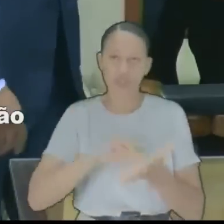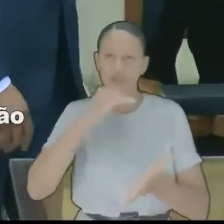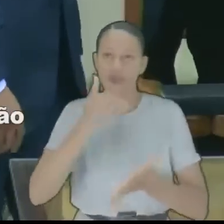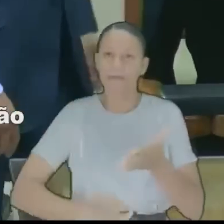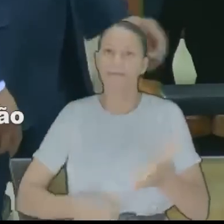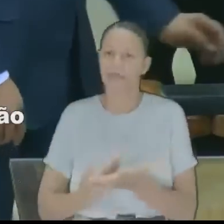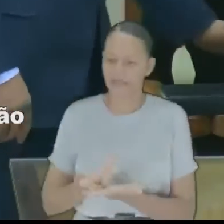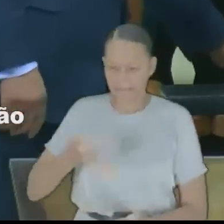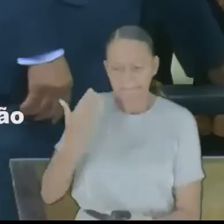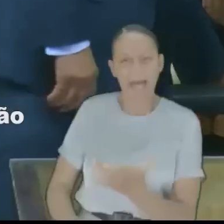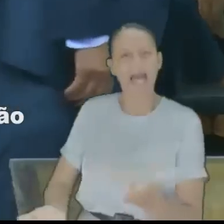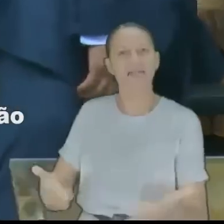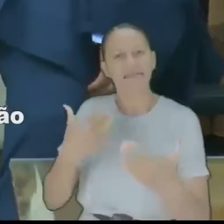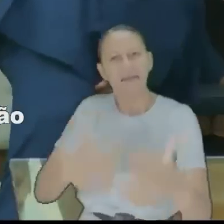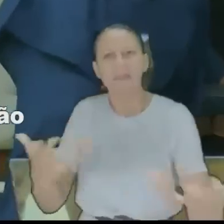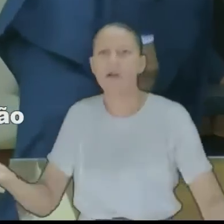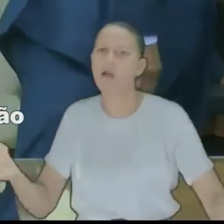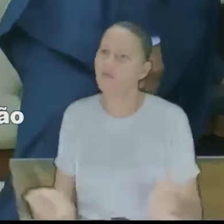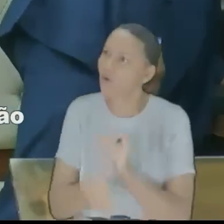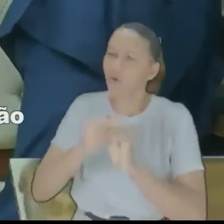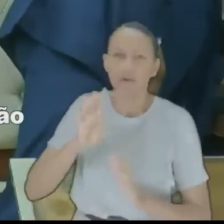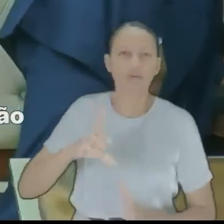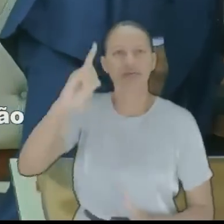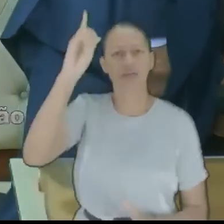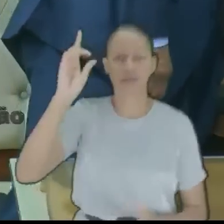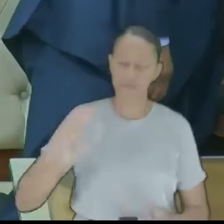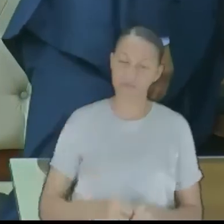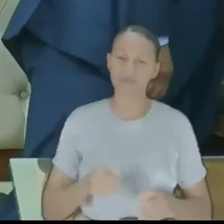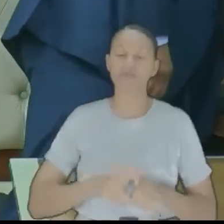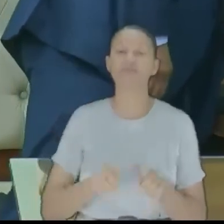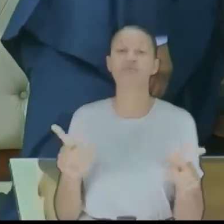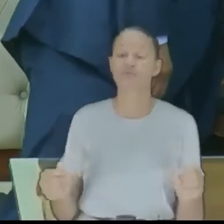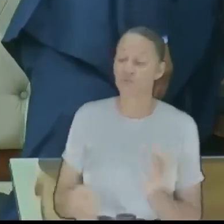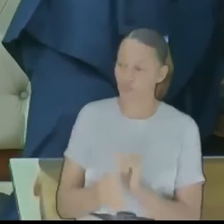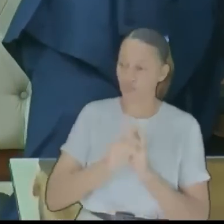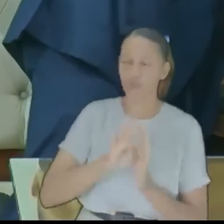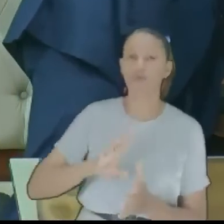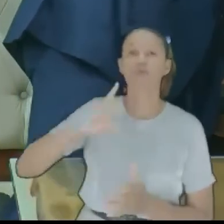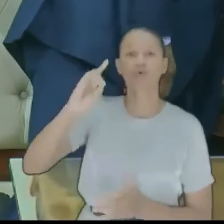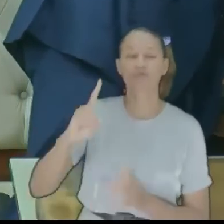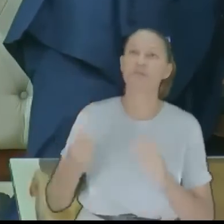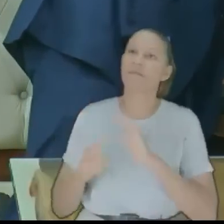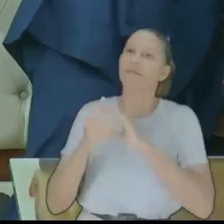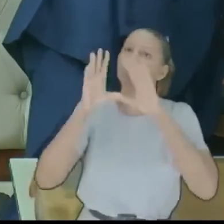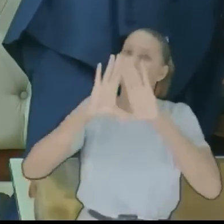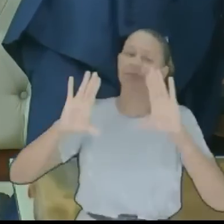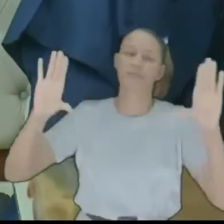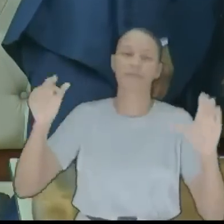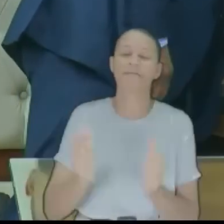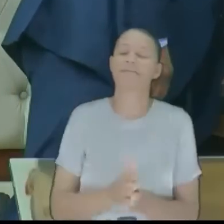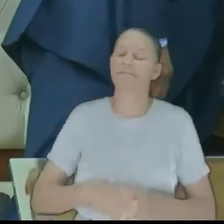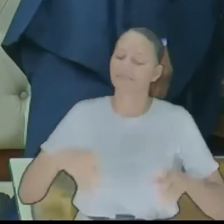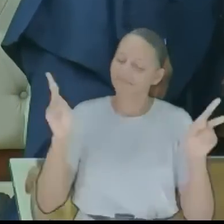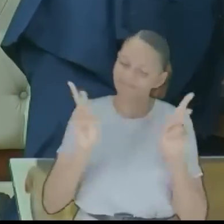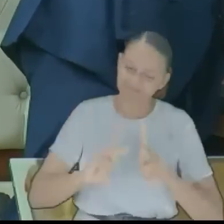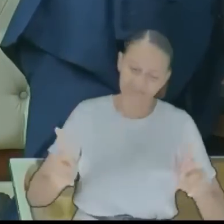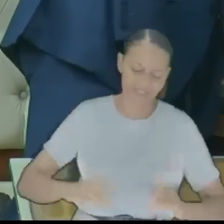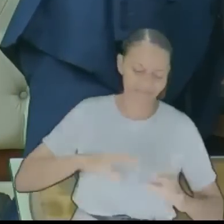É reprovado. Glória a Deus. Mas glória a Deus nas alturas, paz na